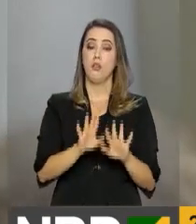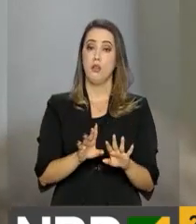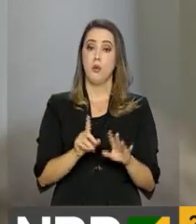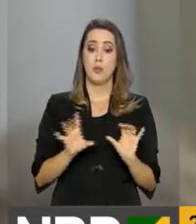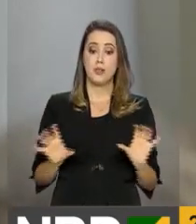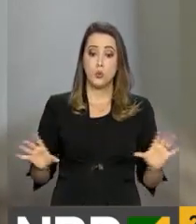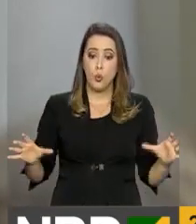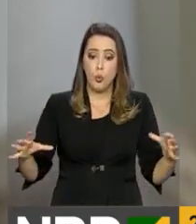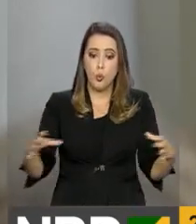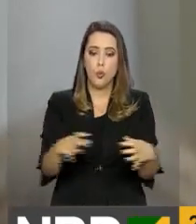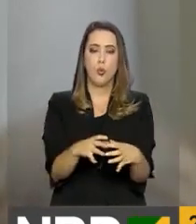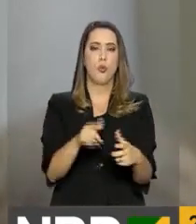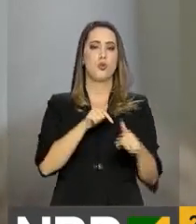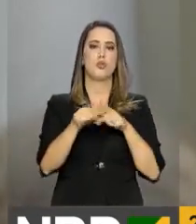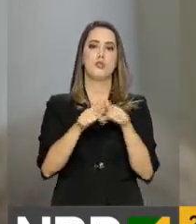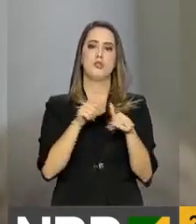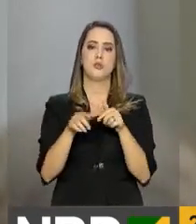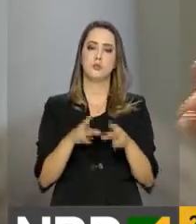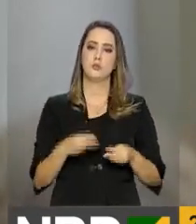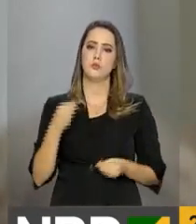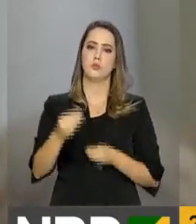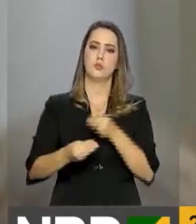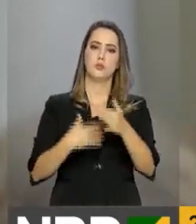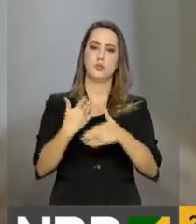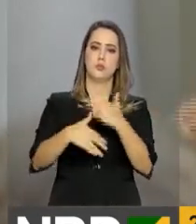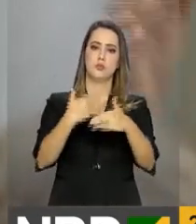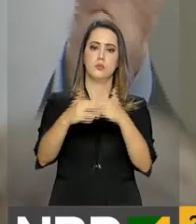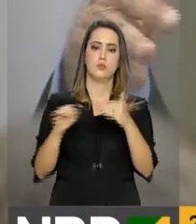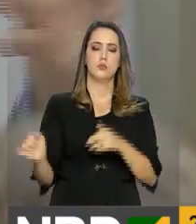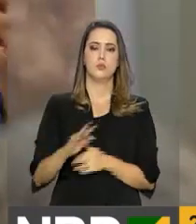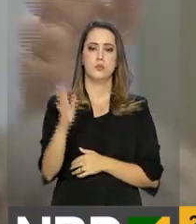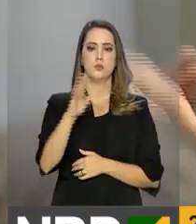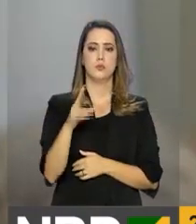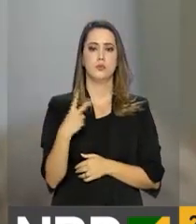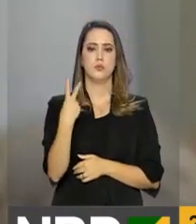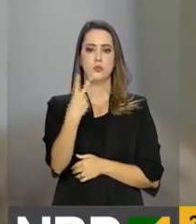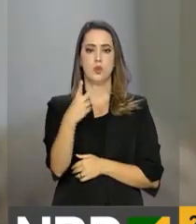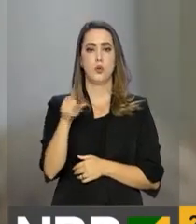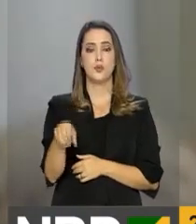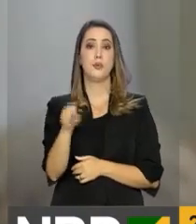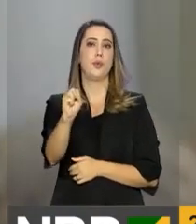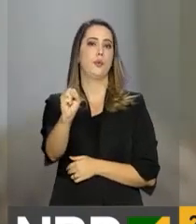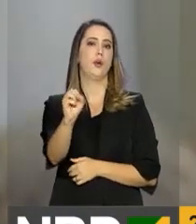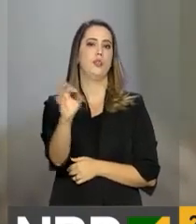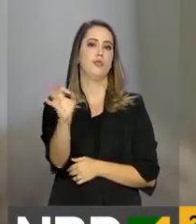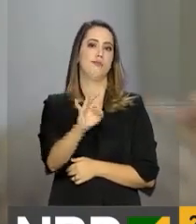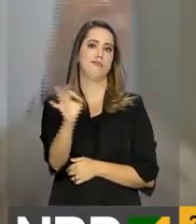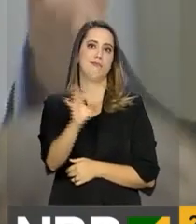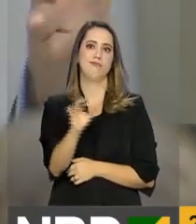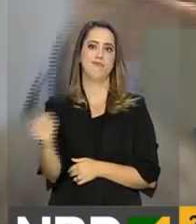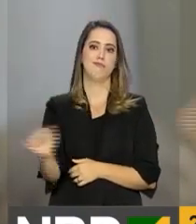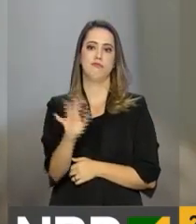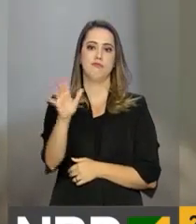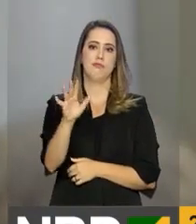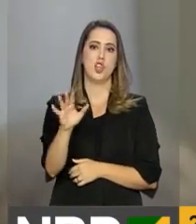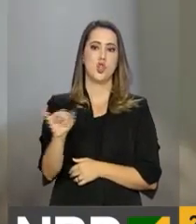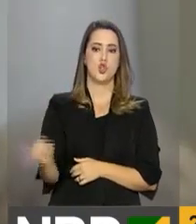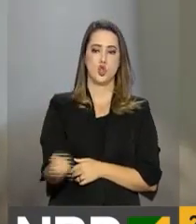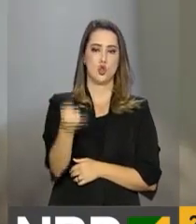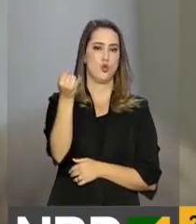de atividades é que levou a inflação a hoje estar em 2,8, não é? Levou os juros